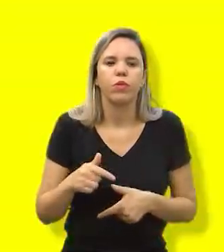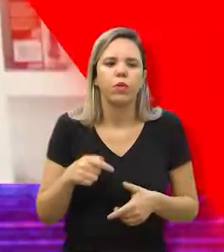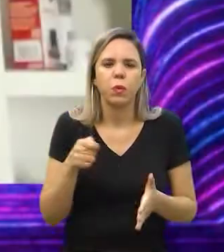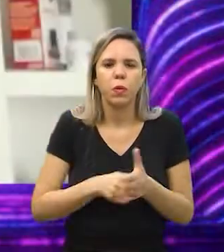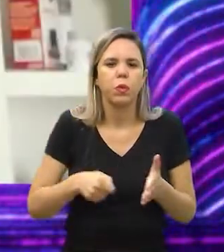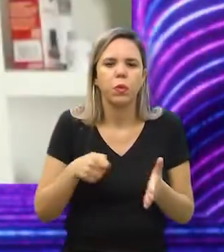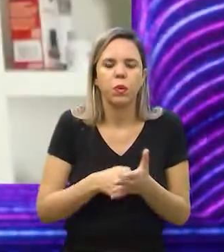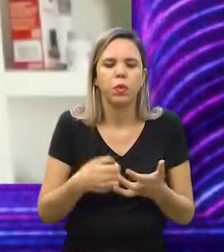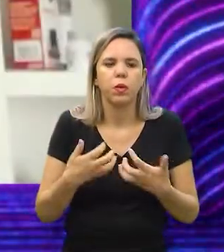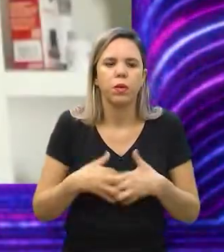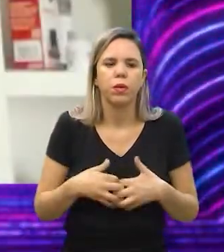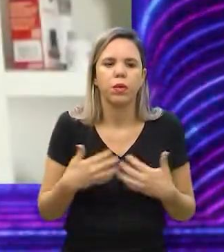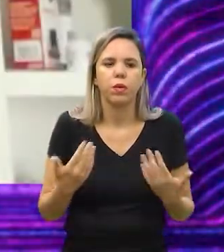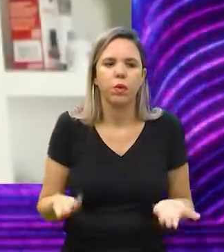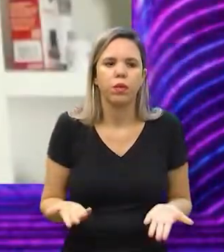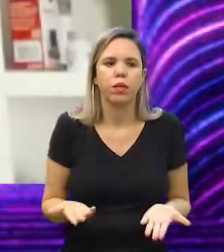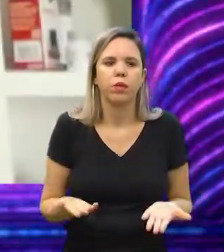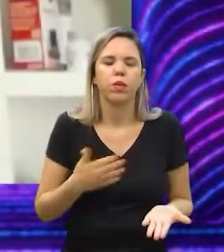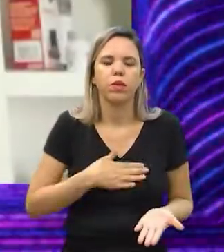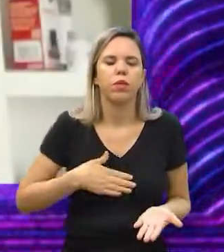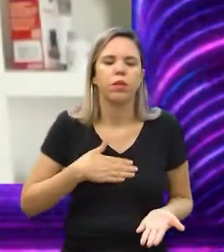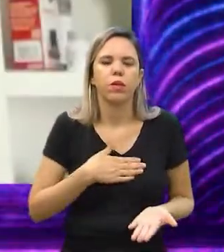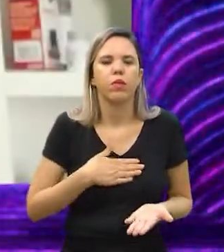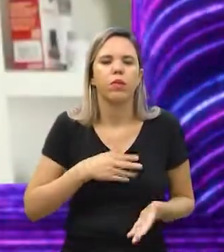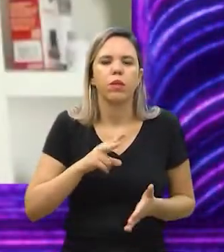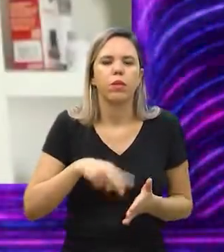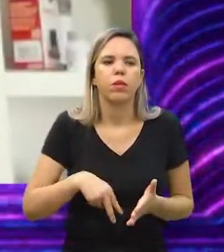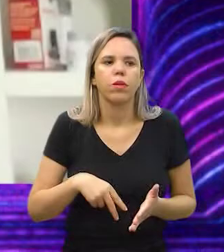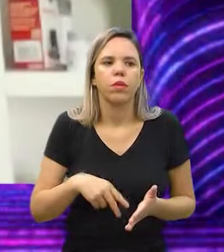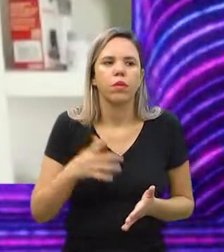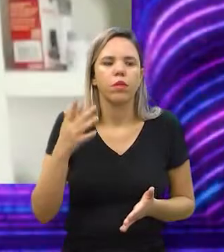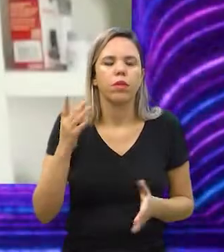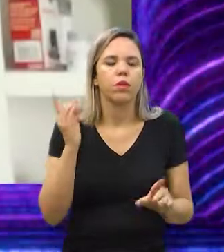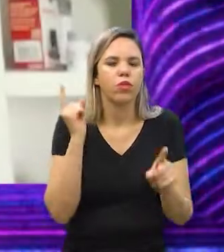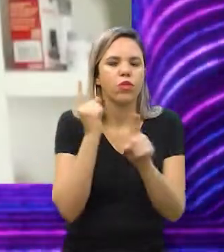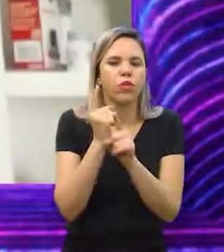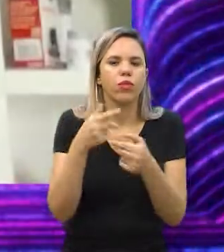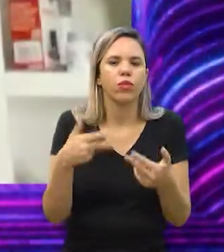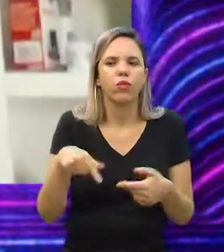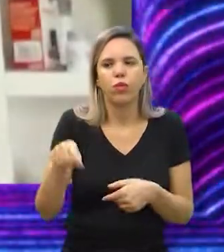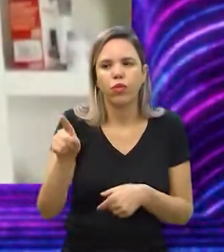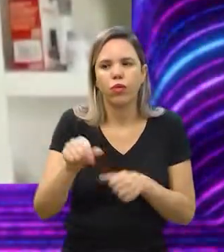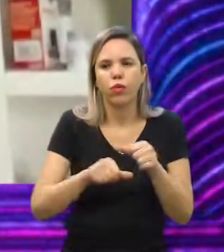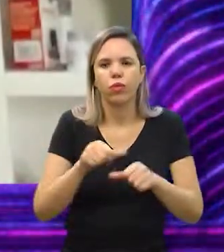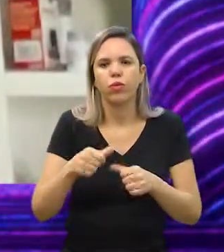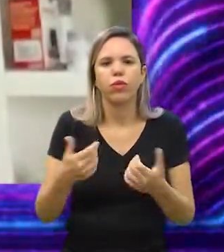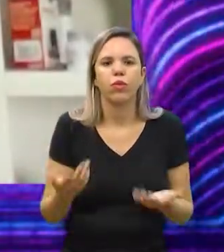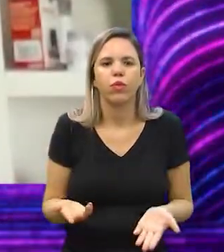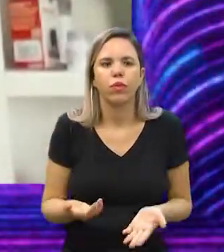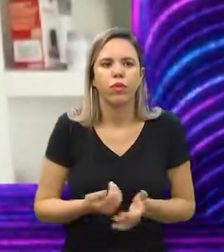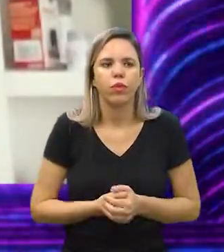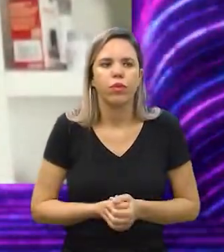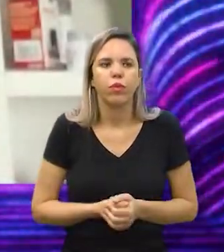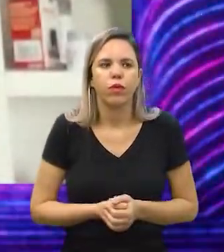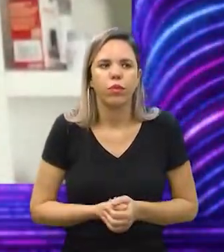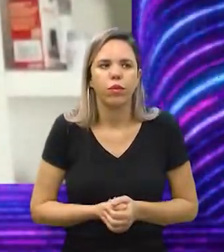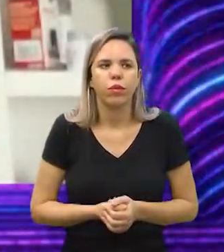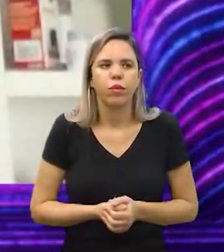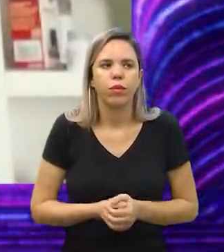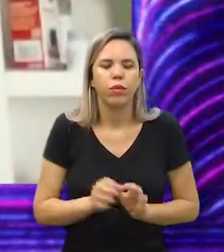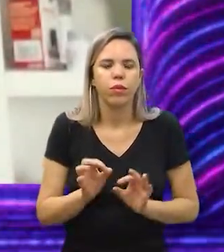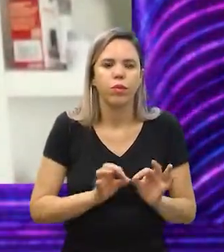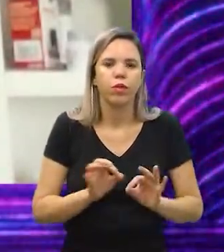arduamente, né? Eu até gostaria que alguém lesse, se alguém achar alguma coisa, eu vou lá e mudo. Mas foi tudo